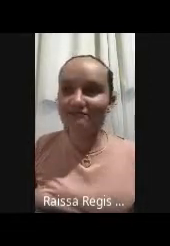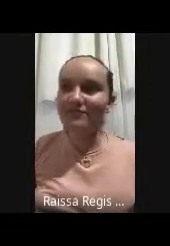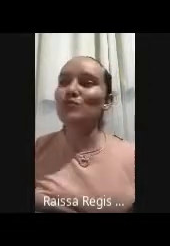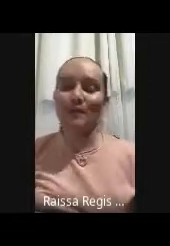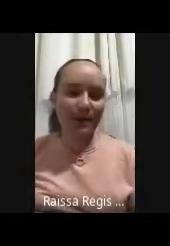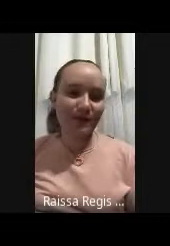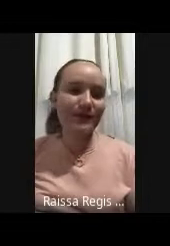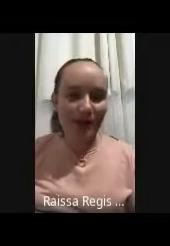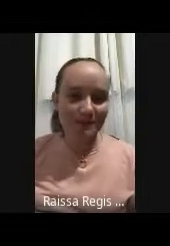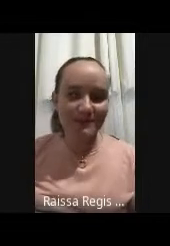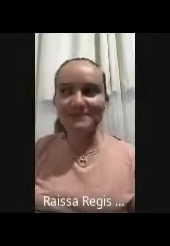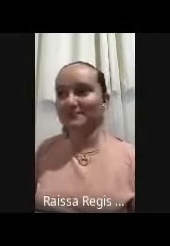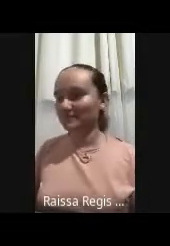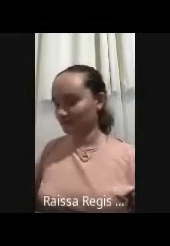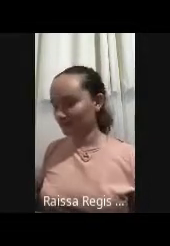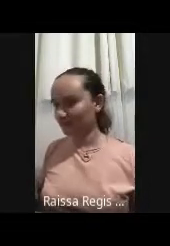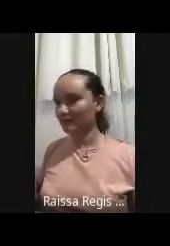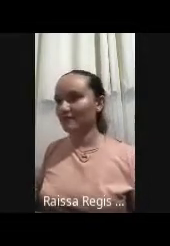Basta um papel e um lápis.